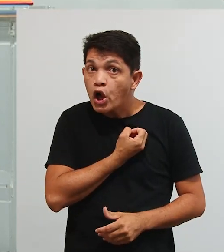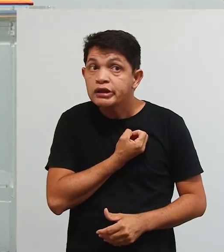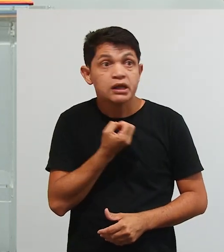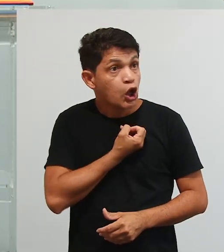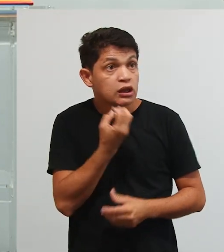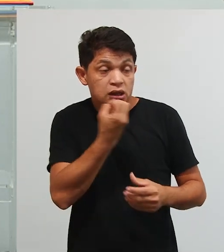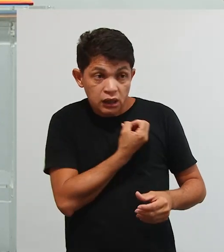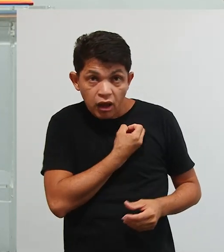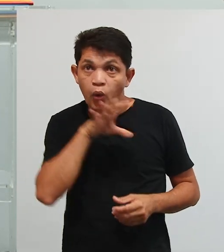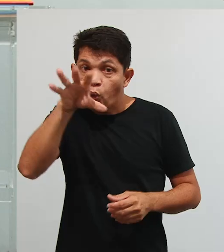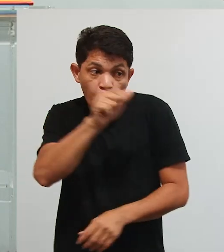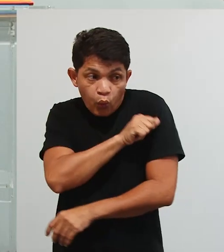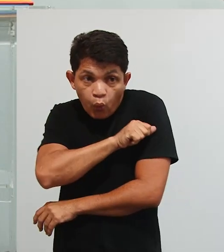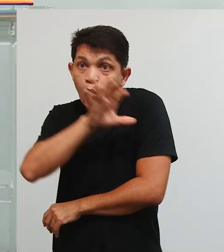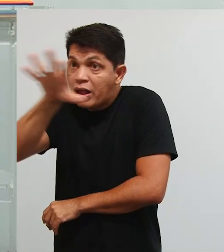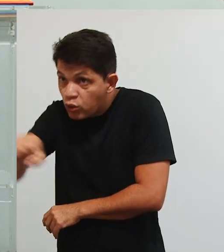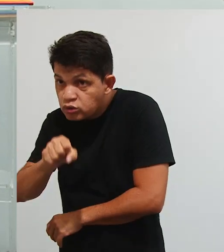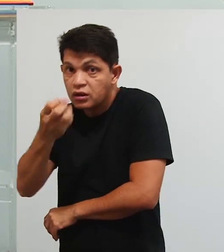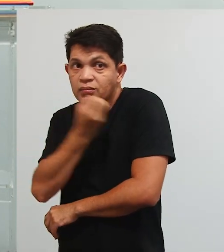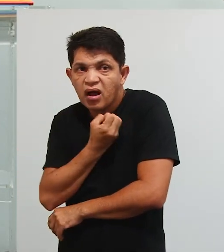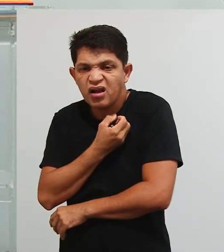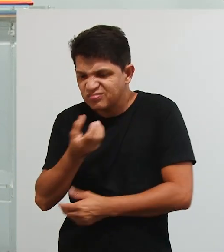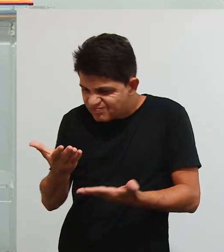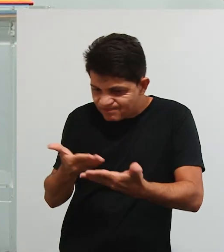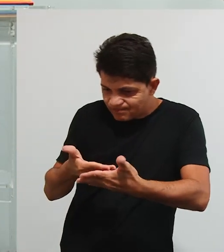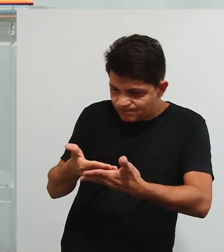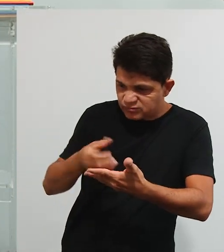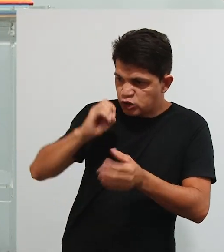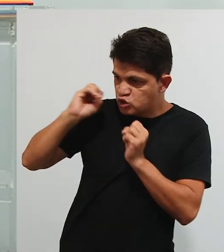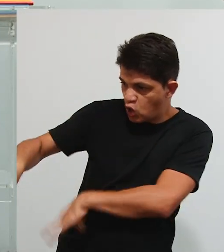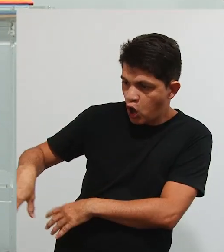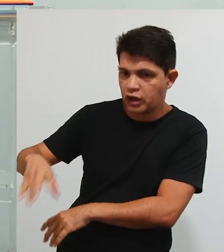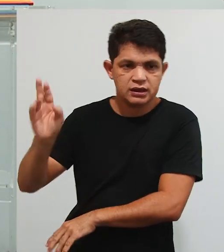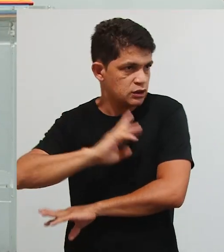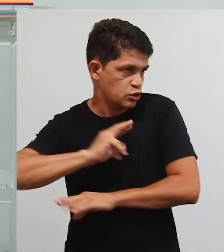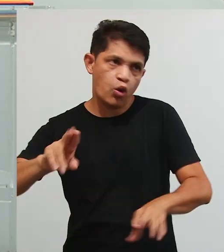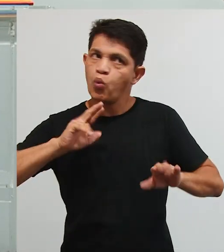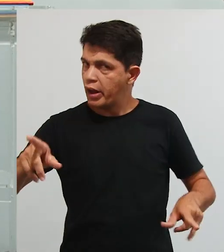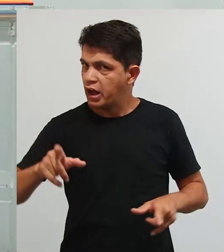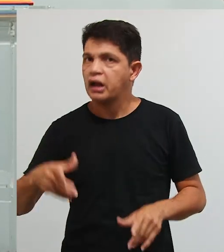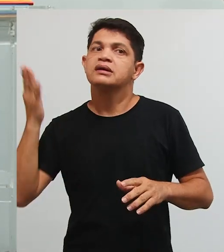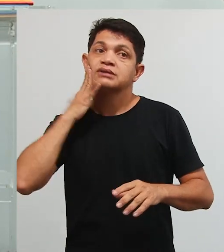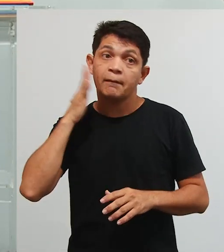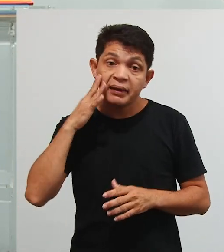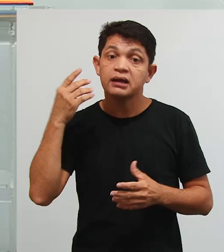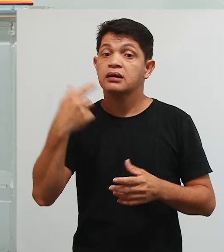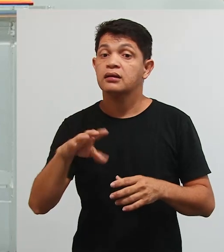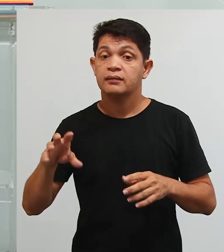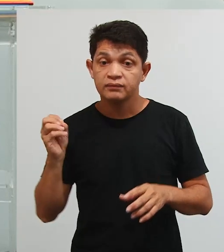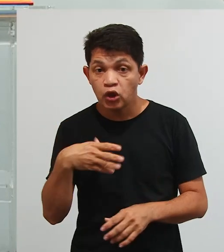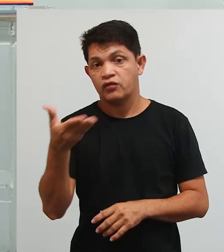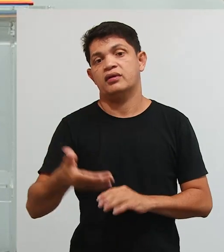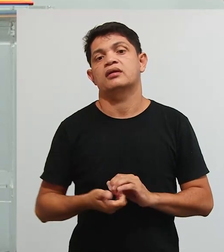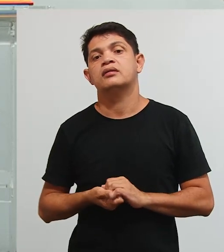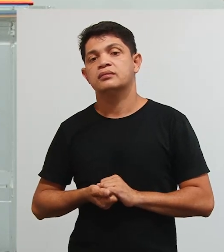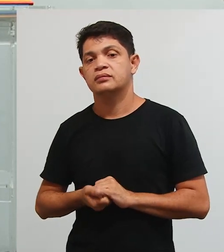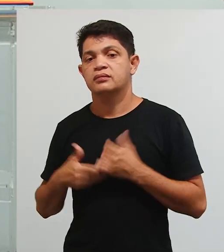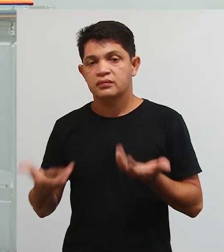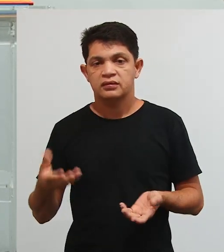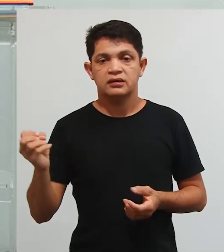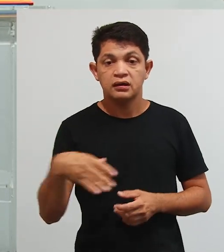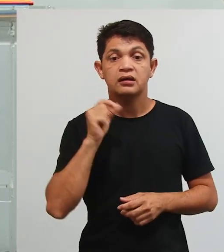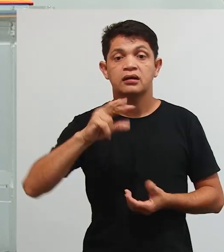uma assimilação e a construção do conhecimento, que depois é novamente desequilibrado